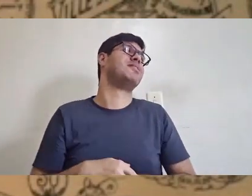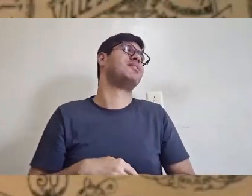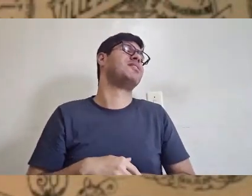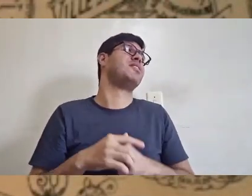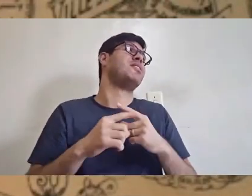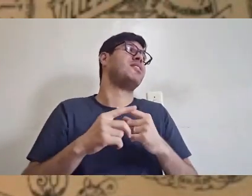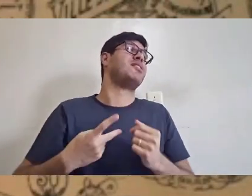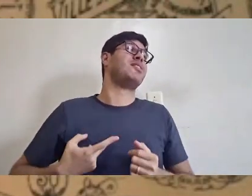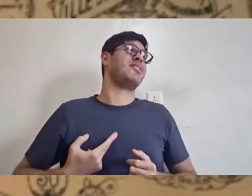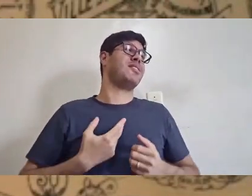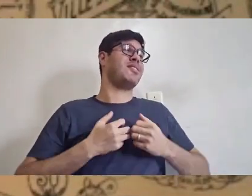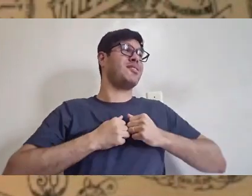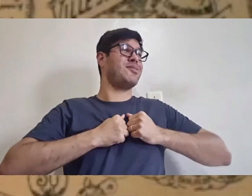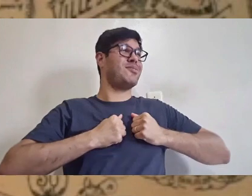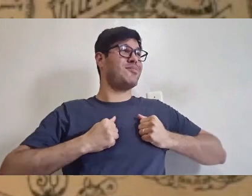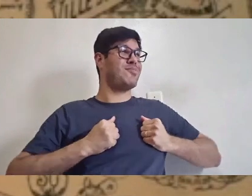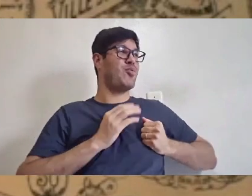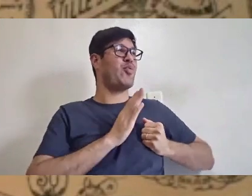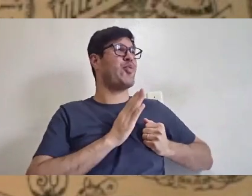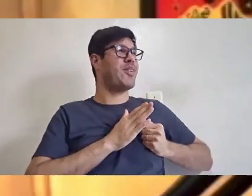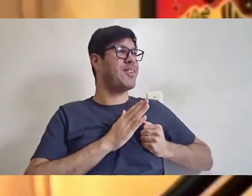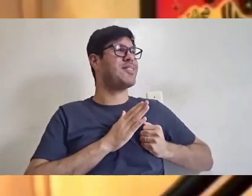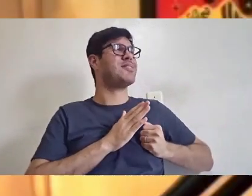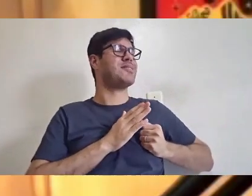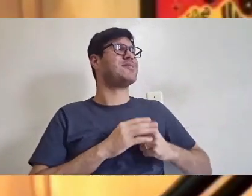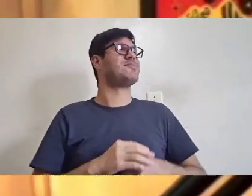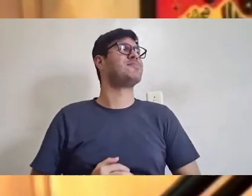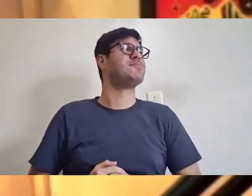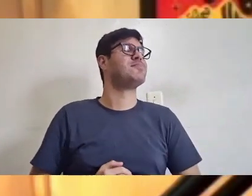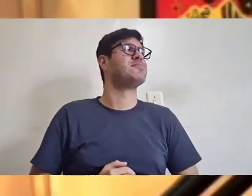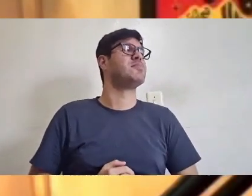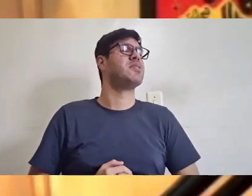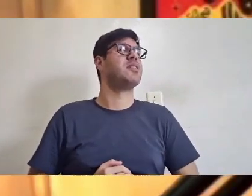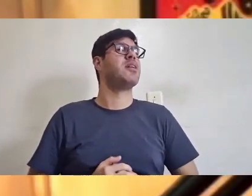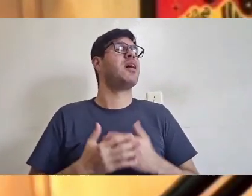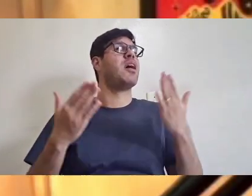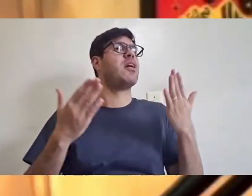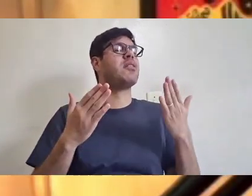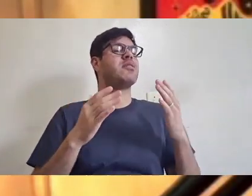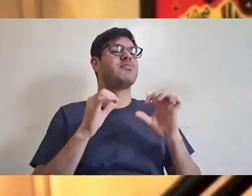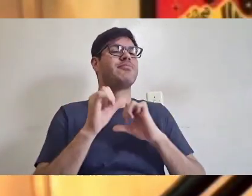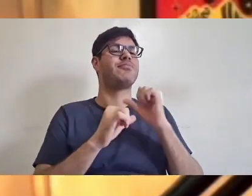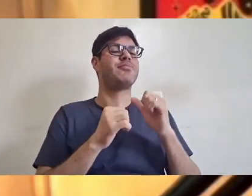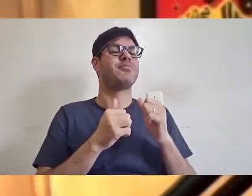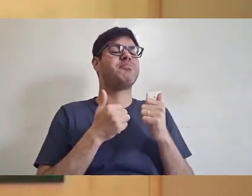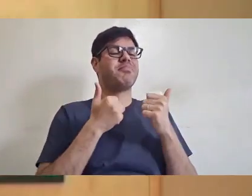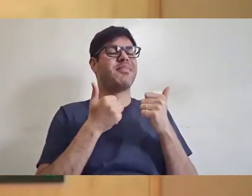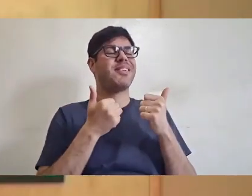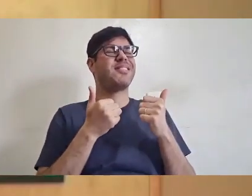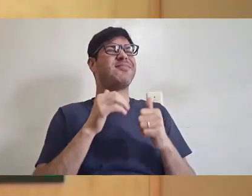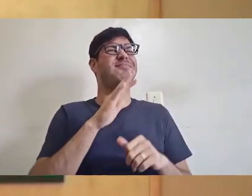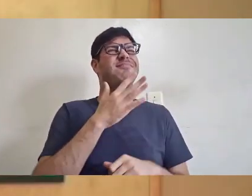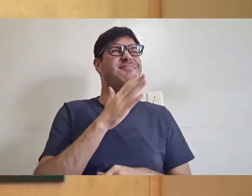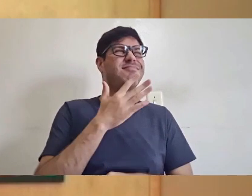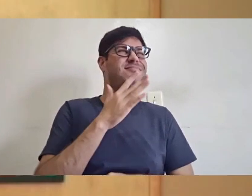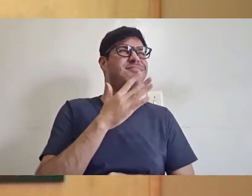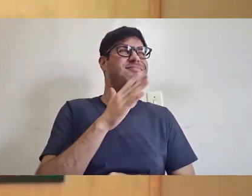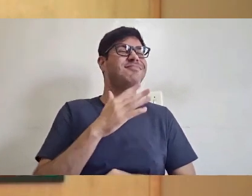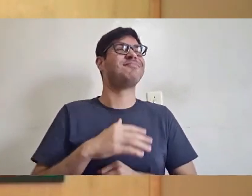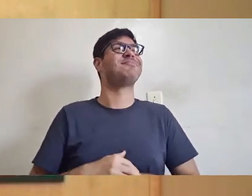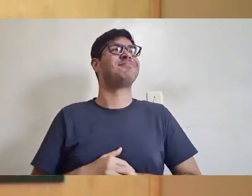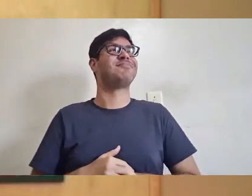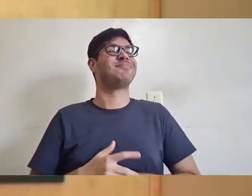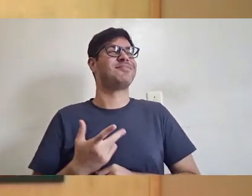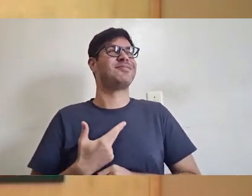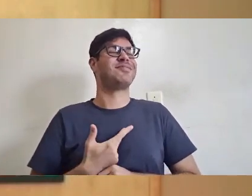uma cirurgia do coração, né? Tá certo. Agora está bom, velho. Tô bem, graças a Deus. Novo em folha? Quase, né, Gil?